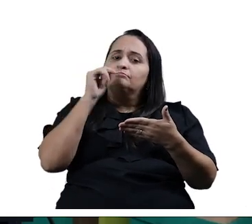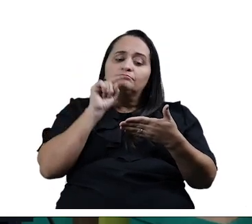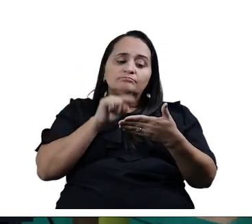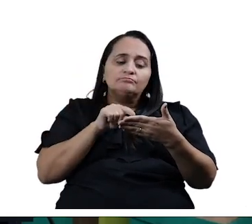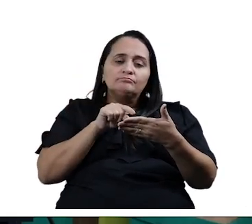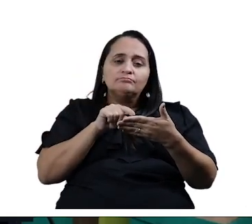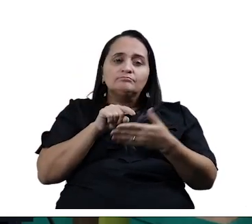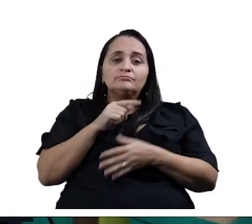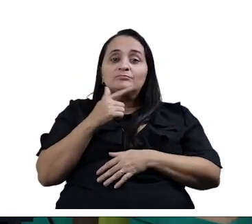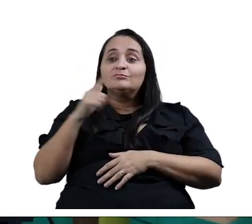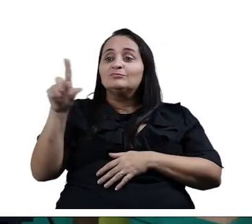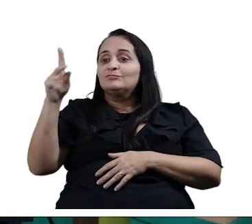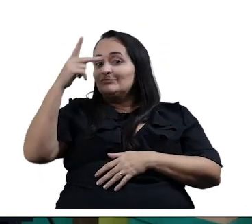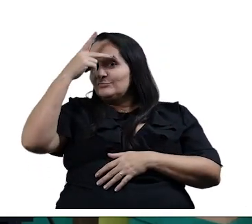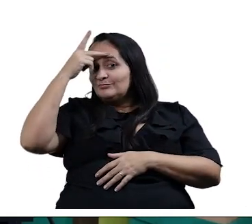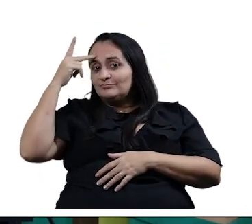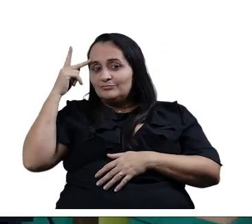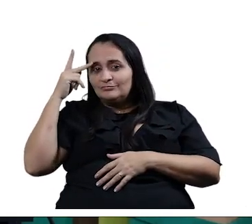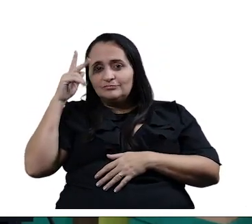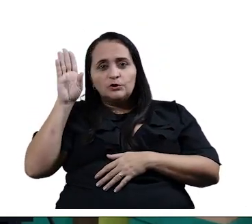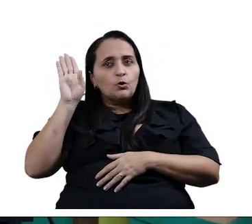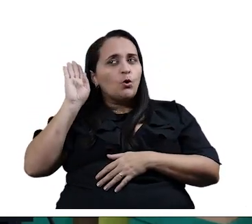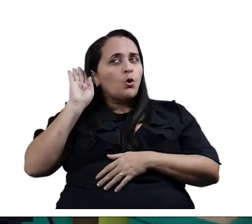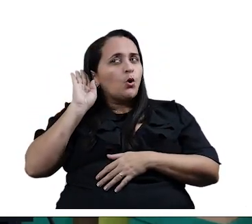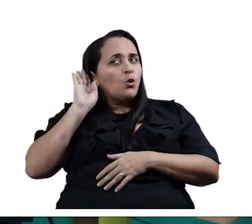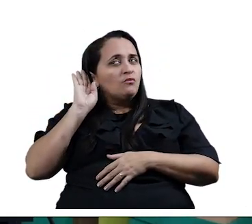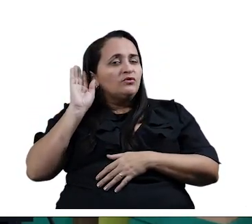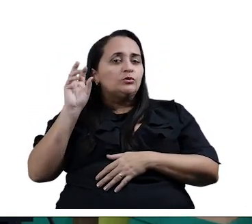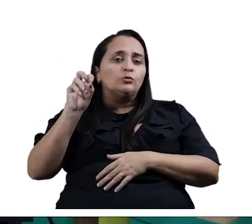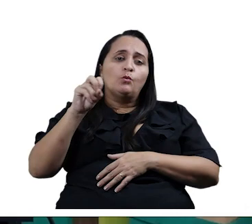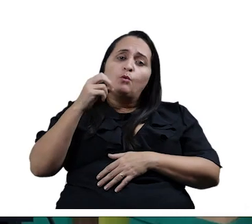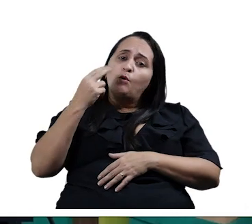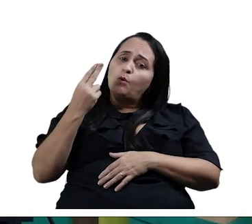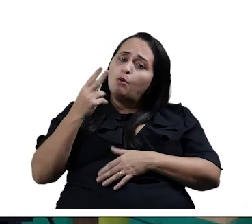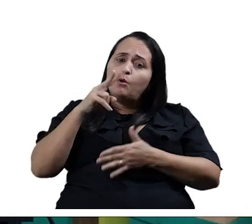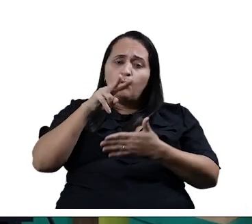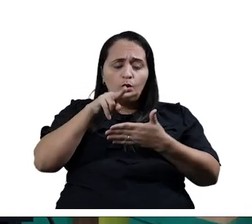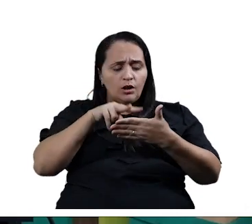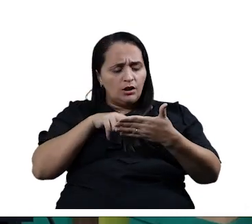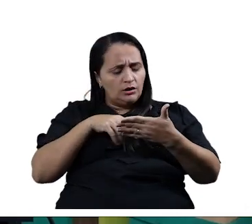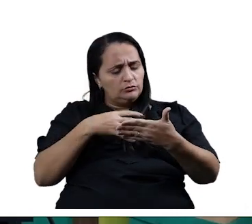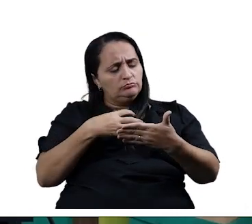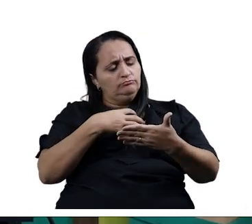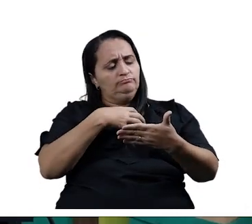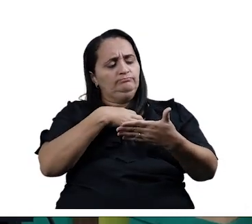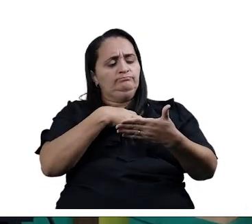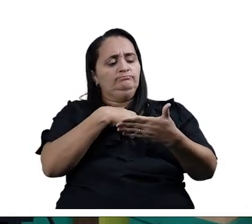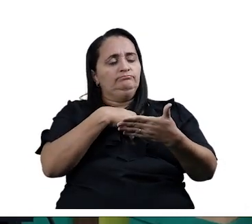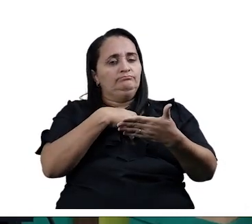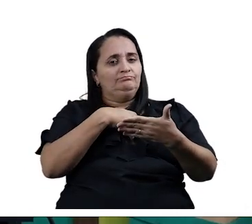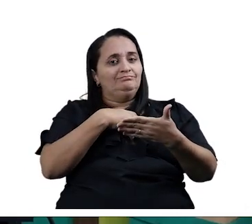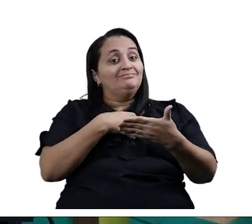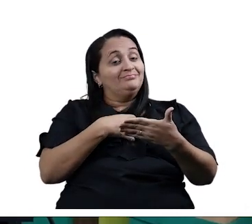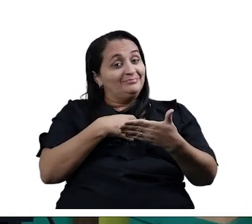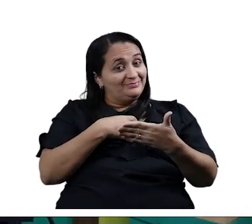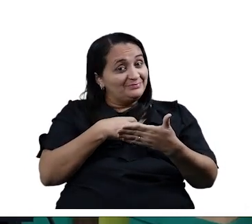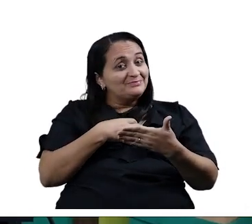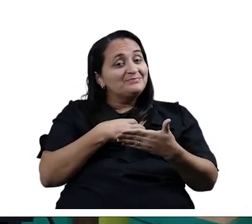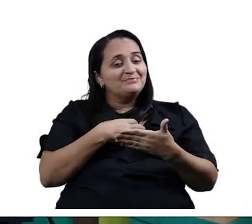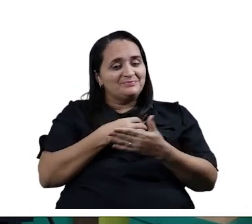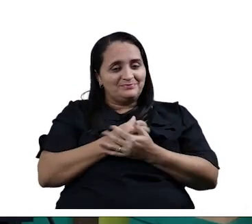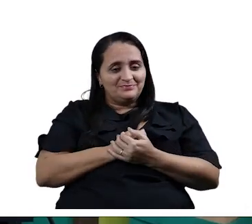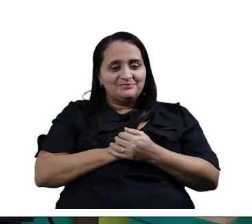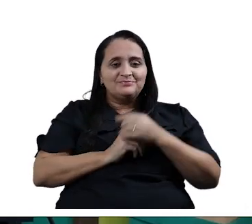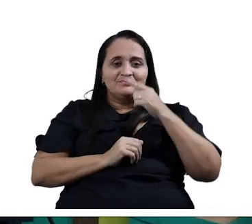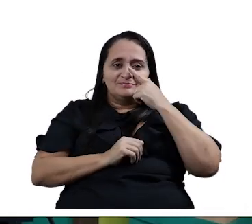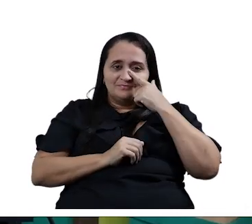para aquela pessoa que está ouvindo ou lendo o poema, tá bom? E essas